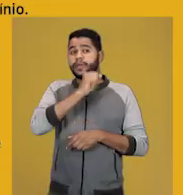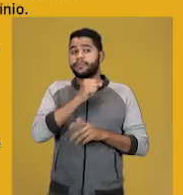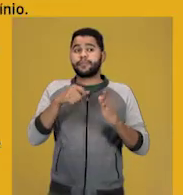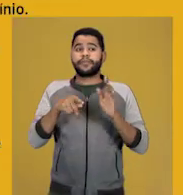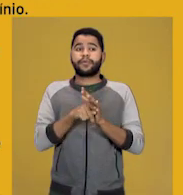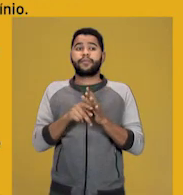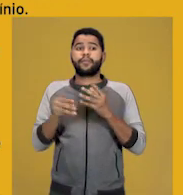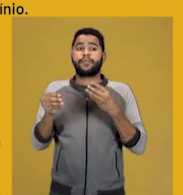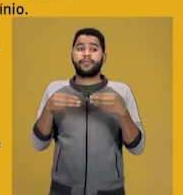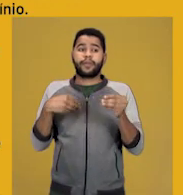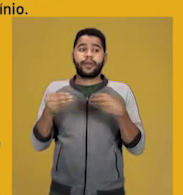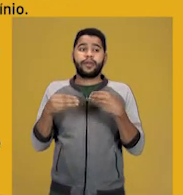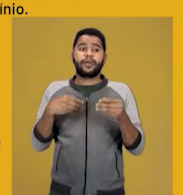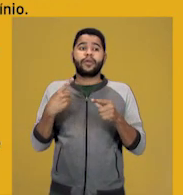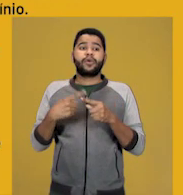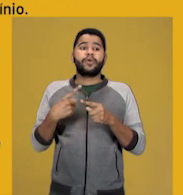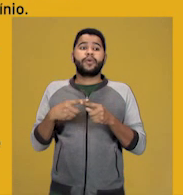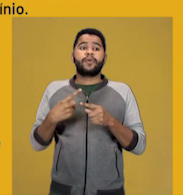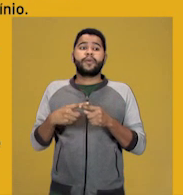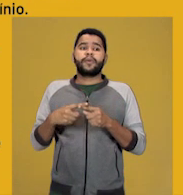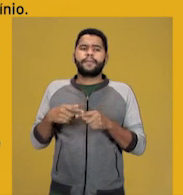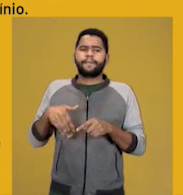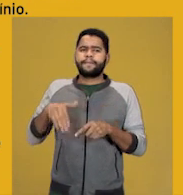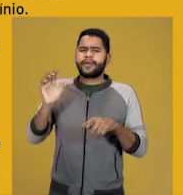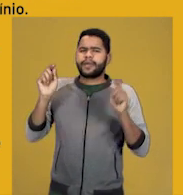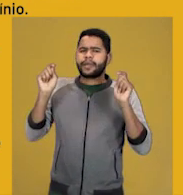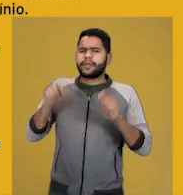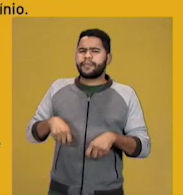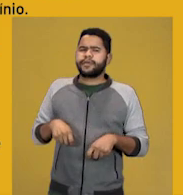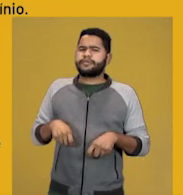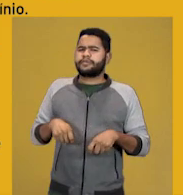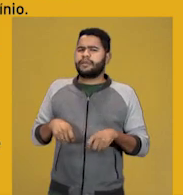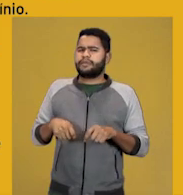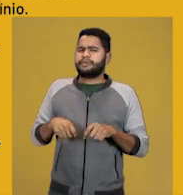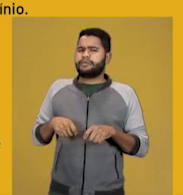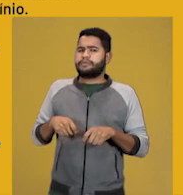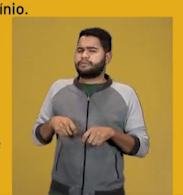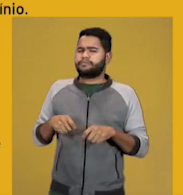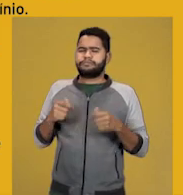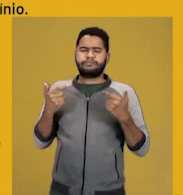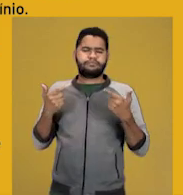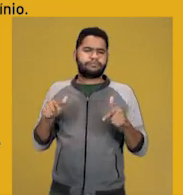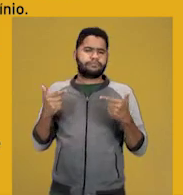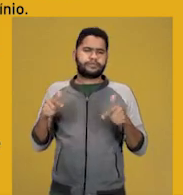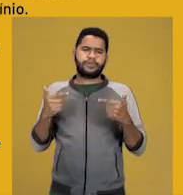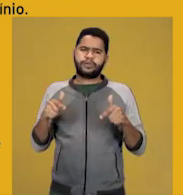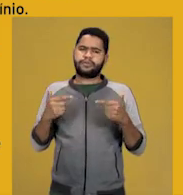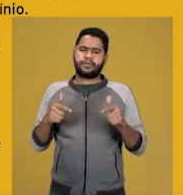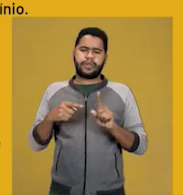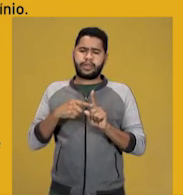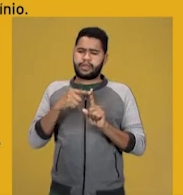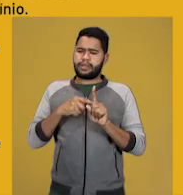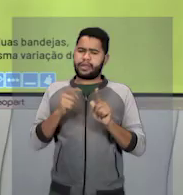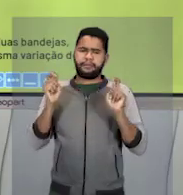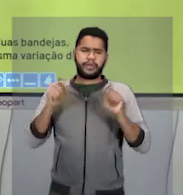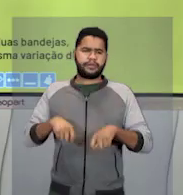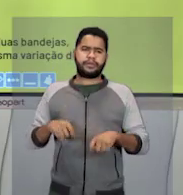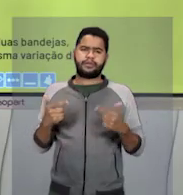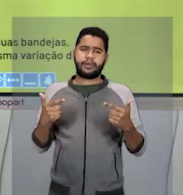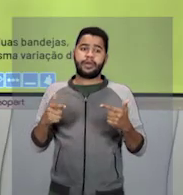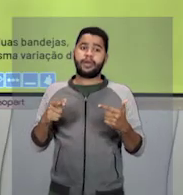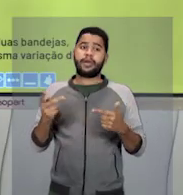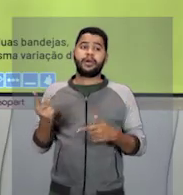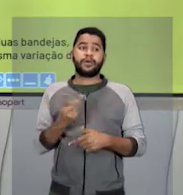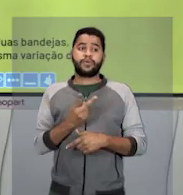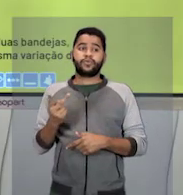bandeja de plástico, pois ela tem uma maior capacidade térmica. Ela não tem uma maior capacidade térmica. Elas